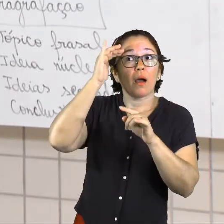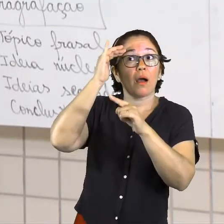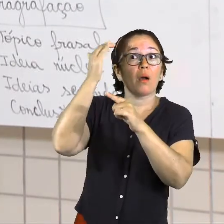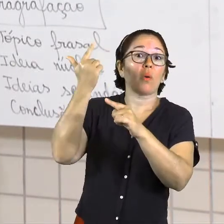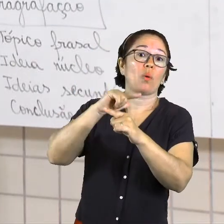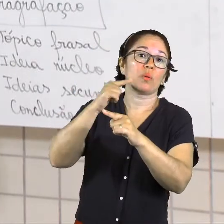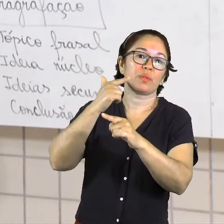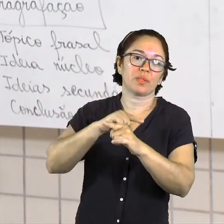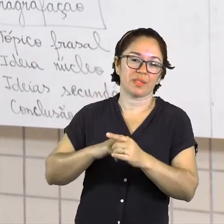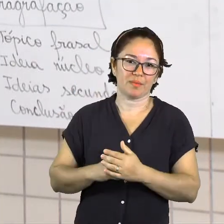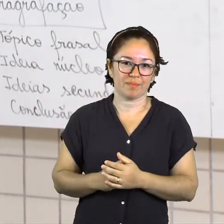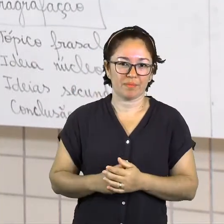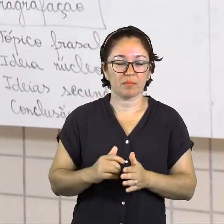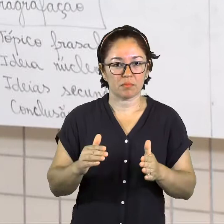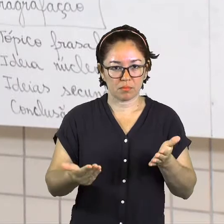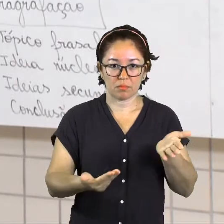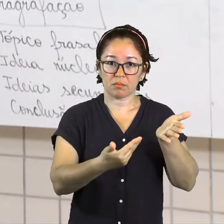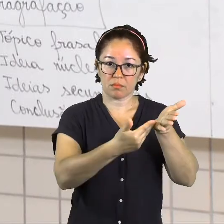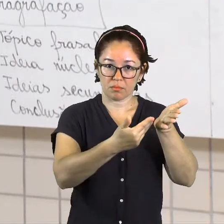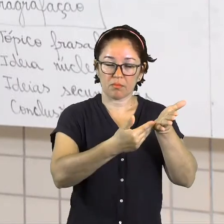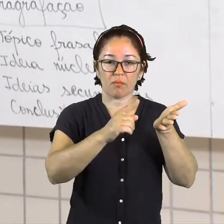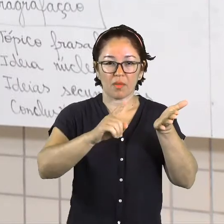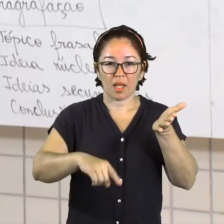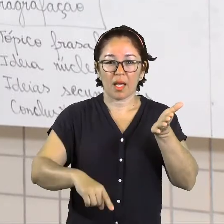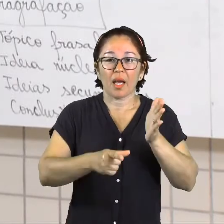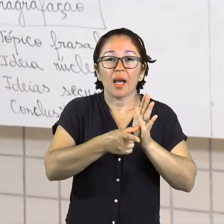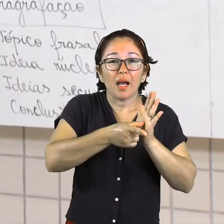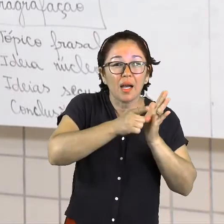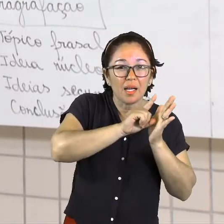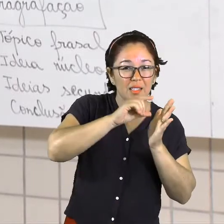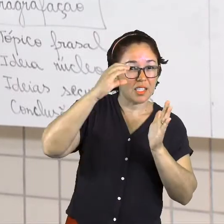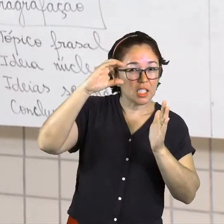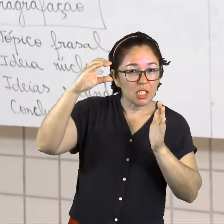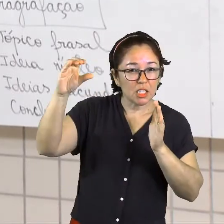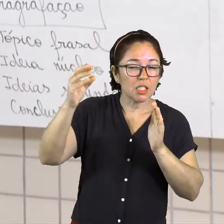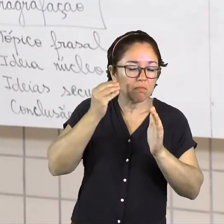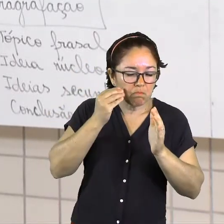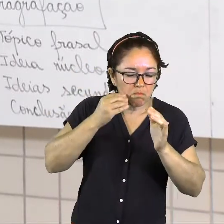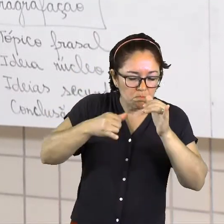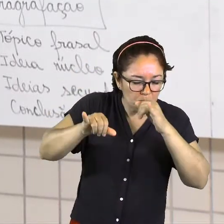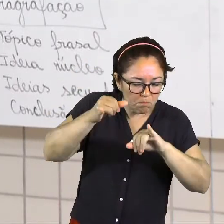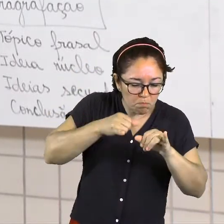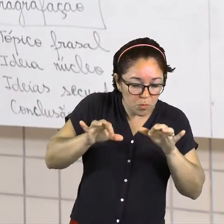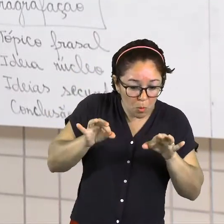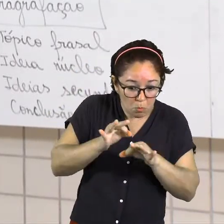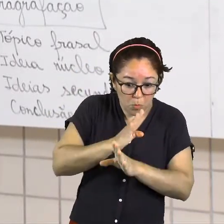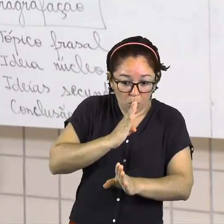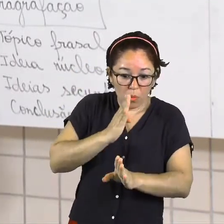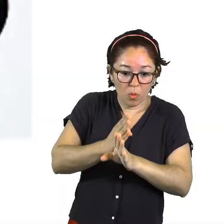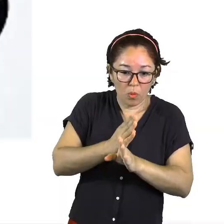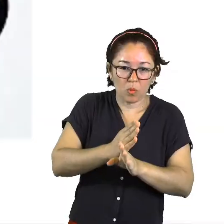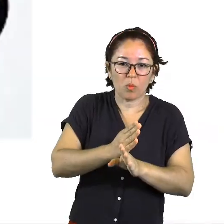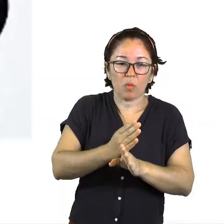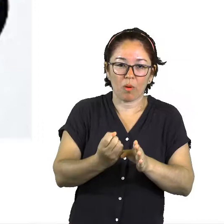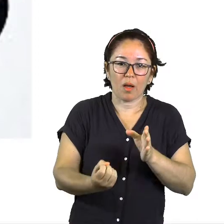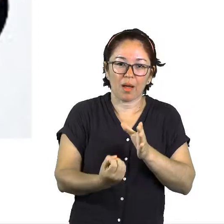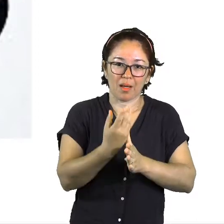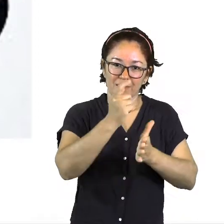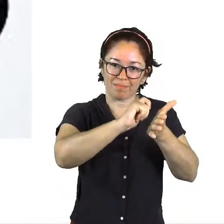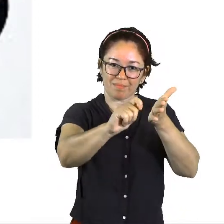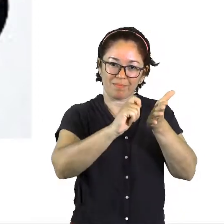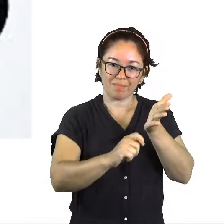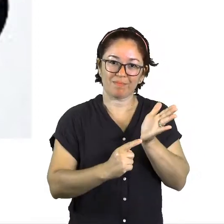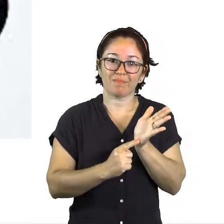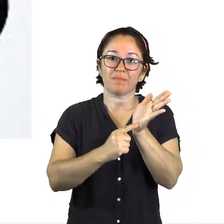que é um texto de divulgação científica. Vejam essa outra imagem, nós temos aí